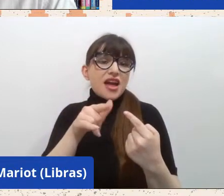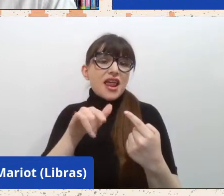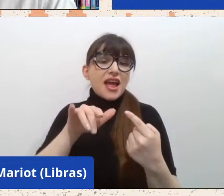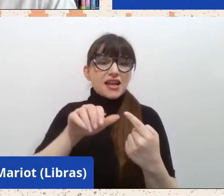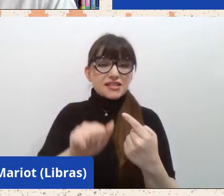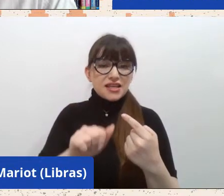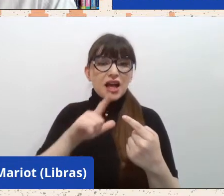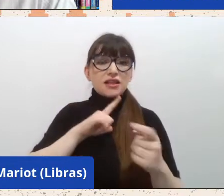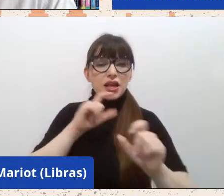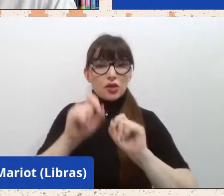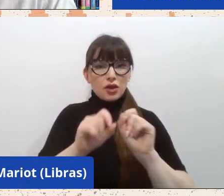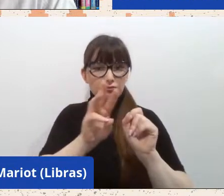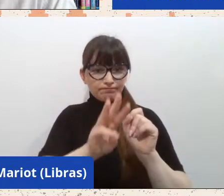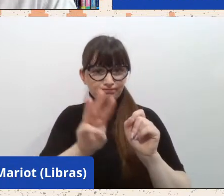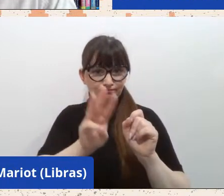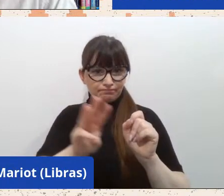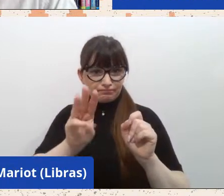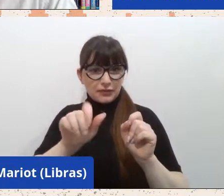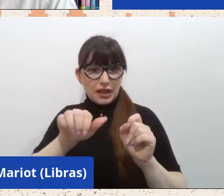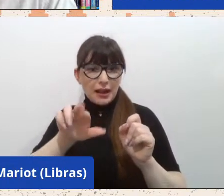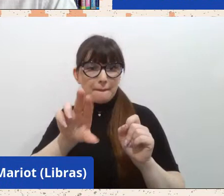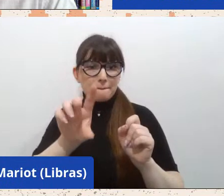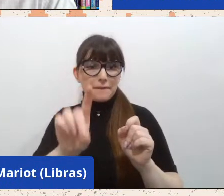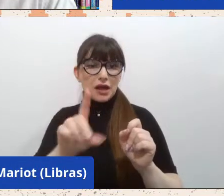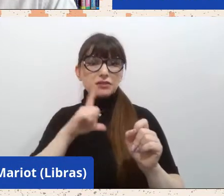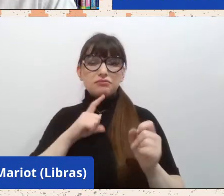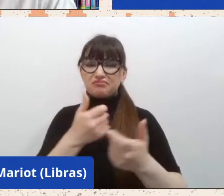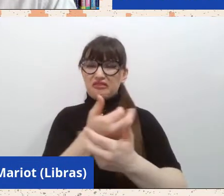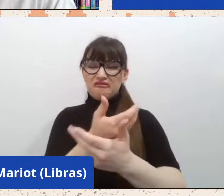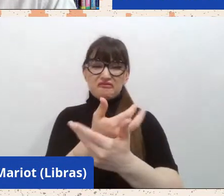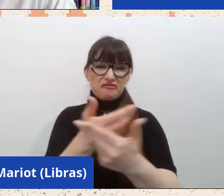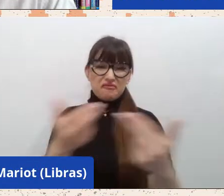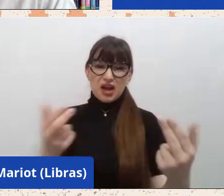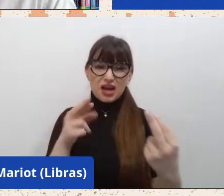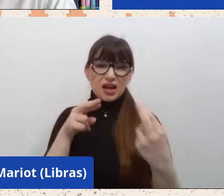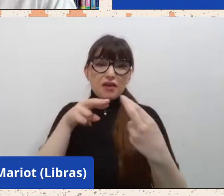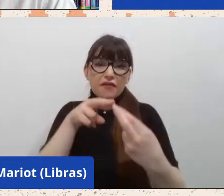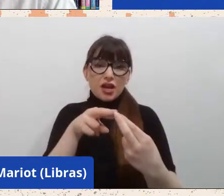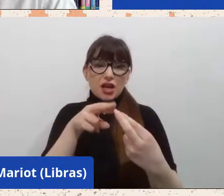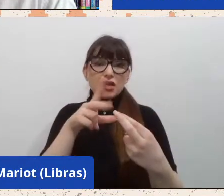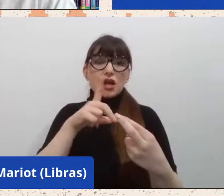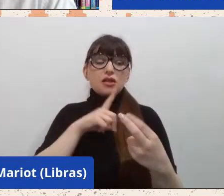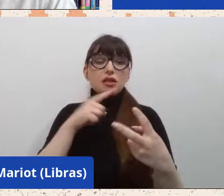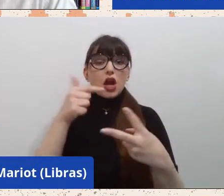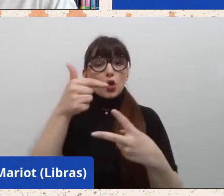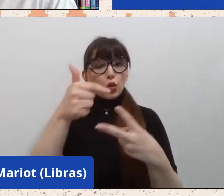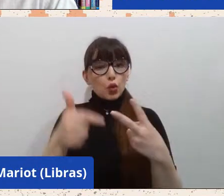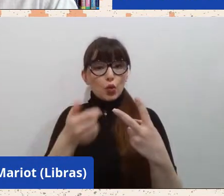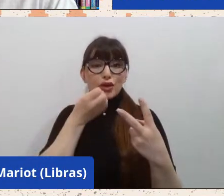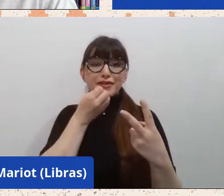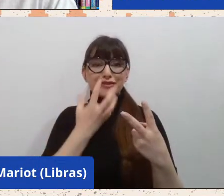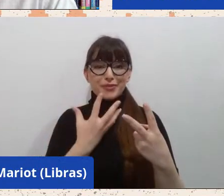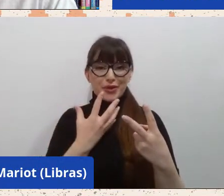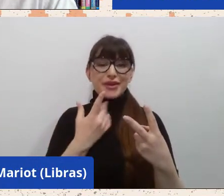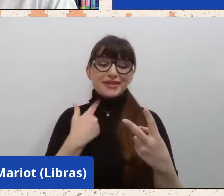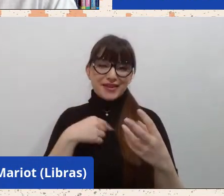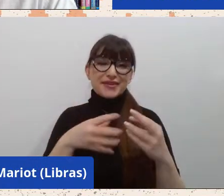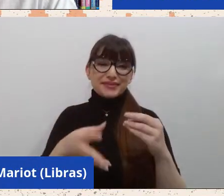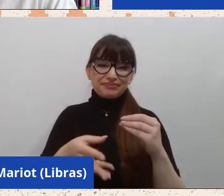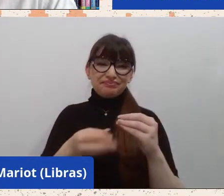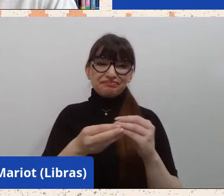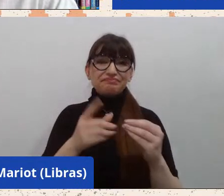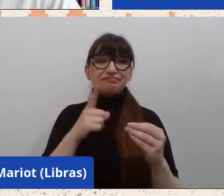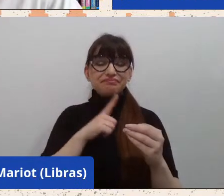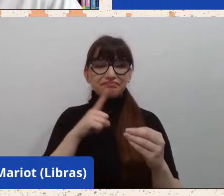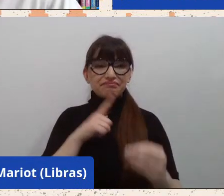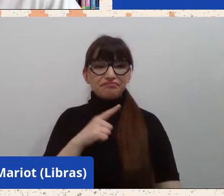Ética em Pesquisa, há muitas referências, e 2 boas referências que eu citaria são os 2 e-books da